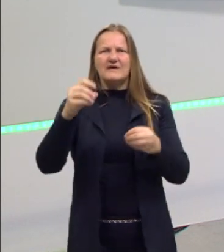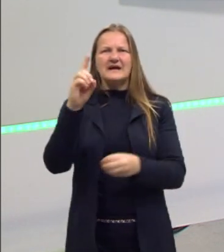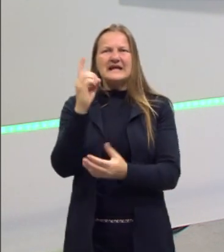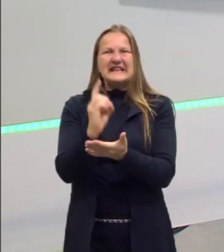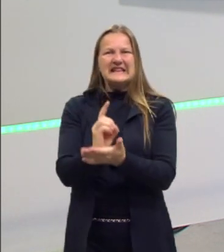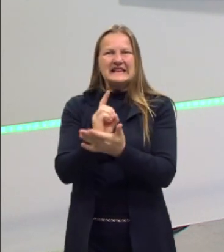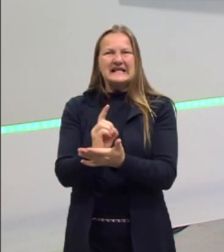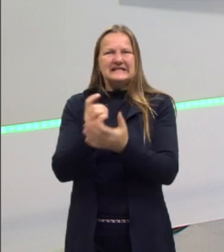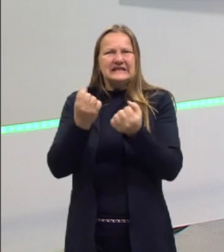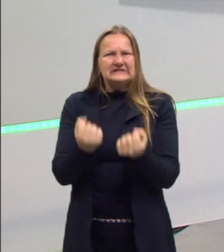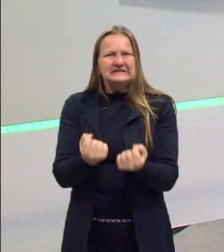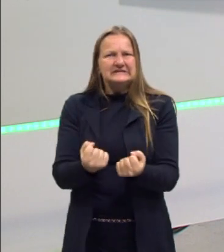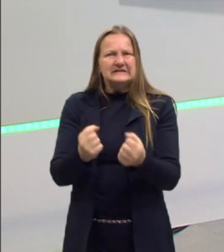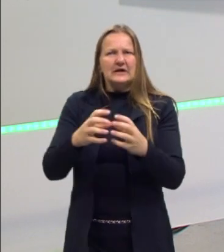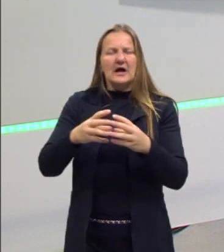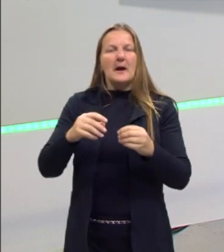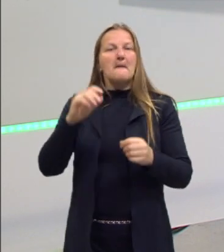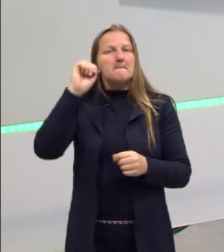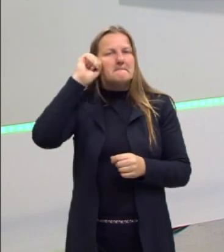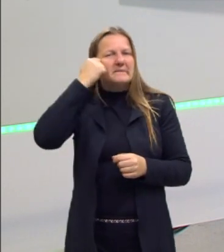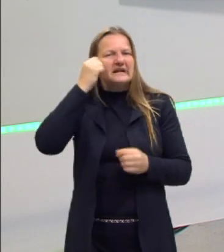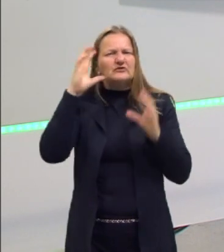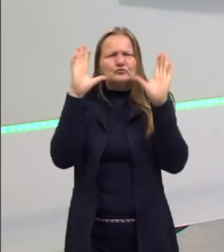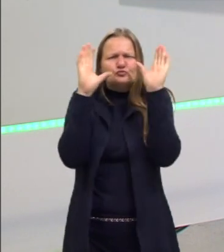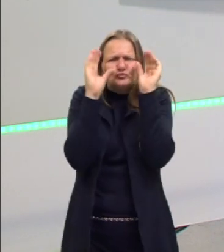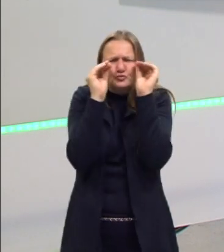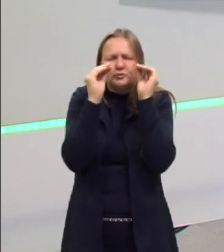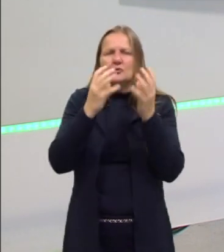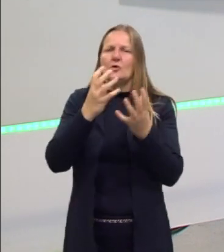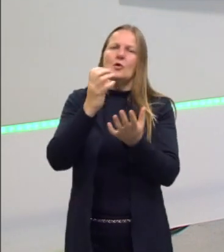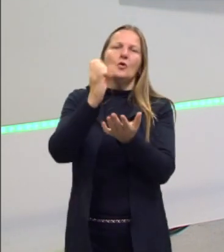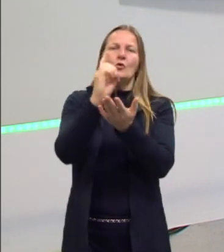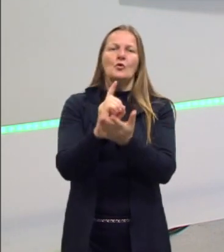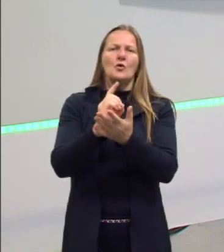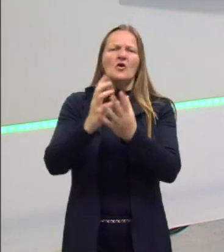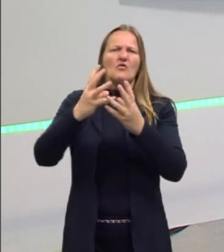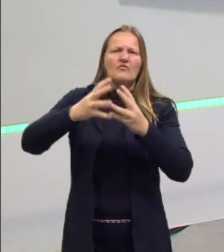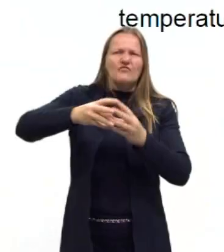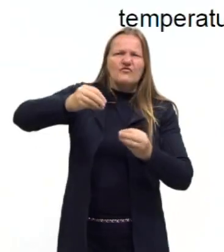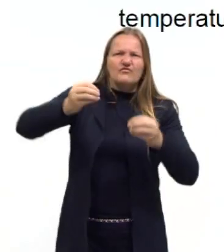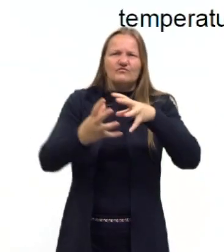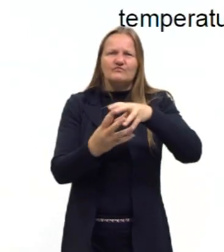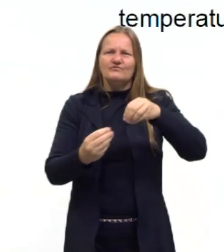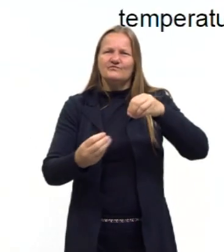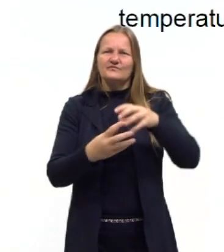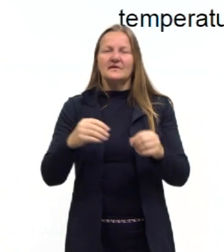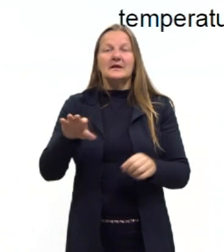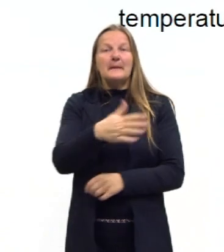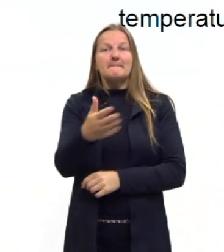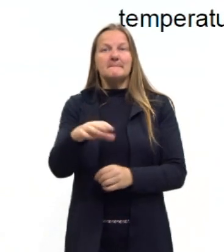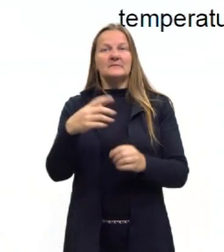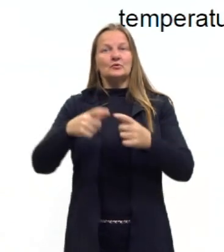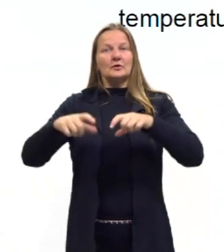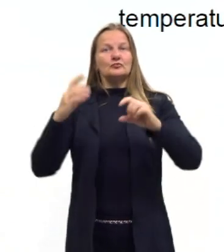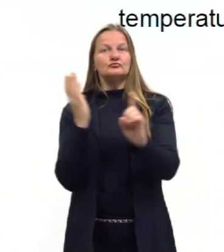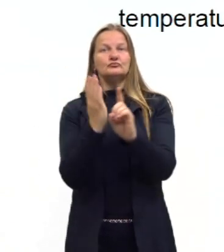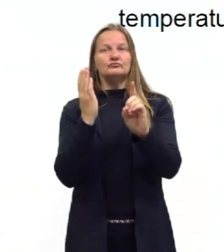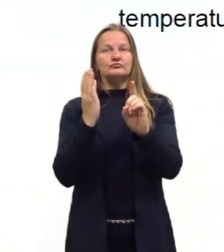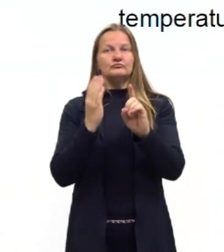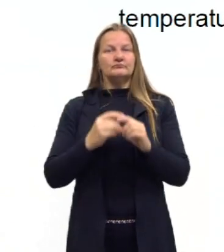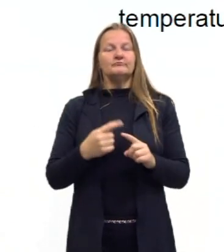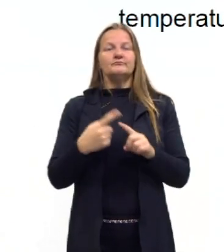vezes ele traz essa coloração um pouco mais escura né Depende da fonte do petróleo da do local que é encontrado e ele também